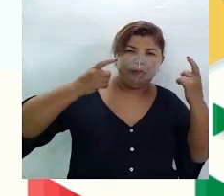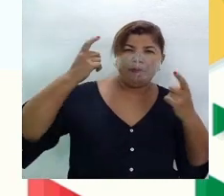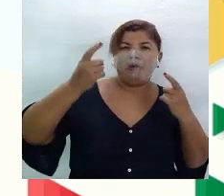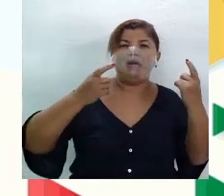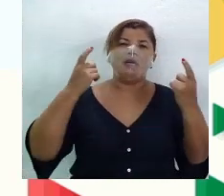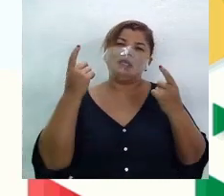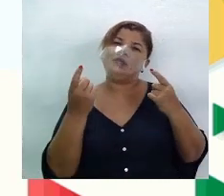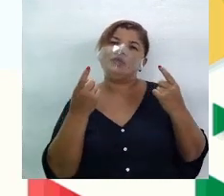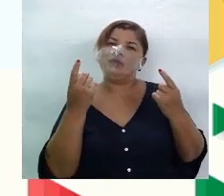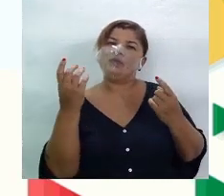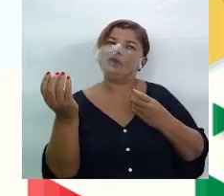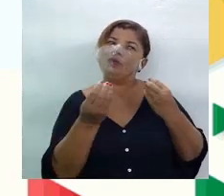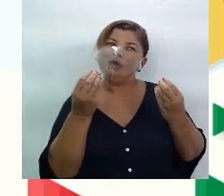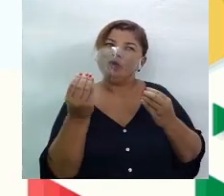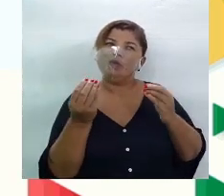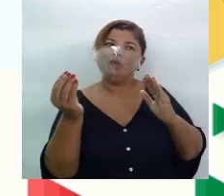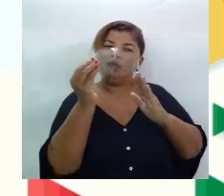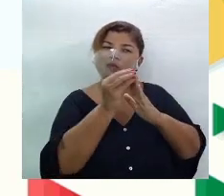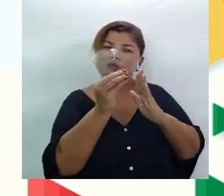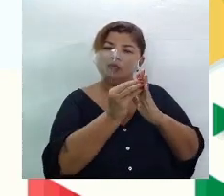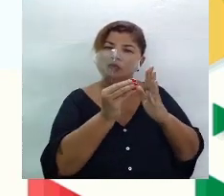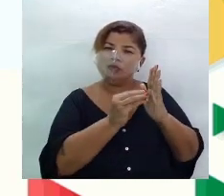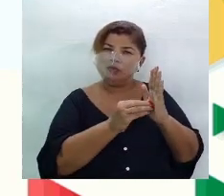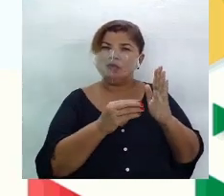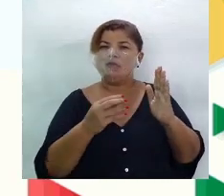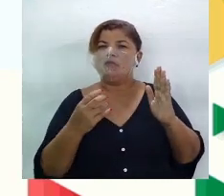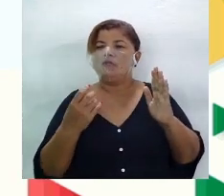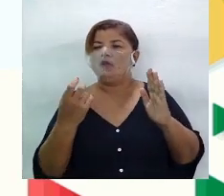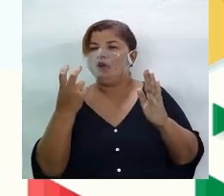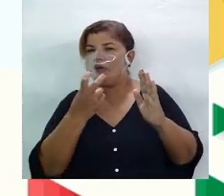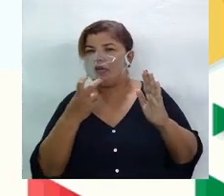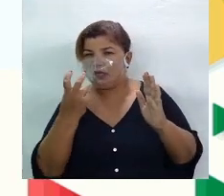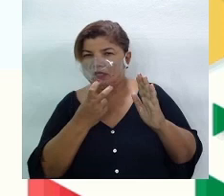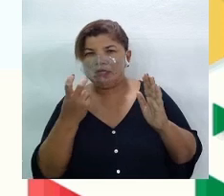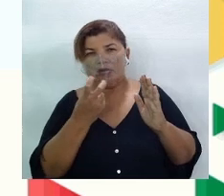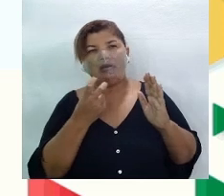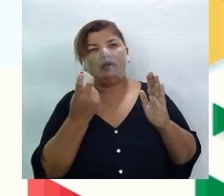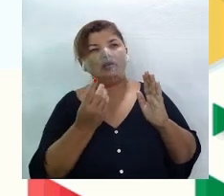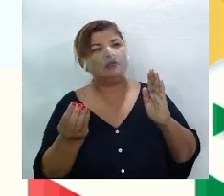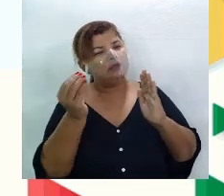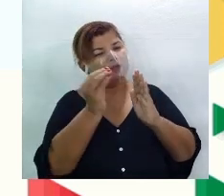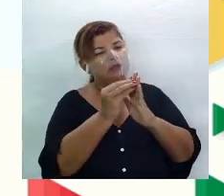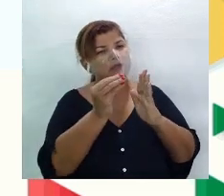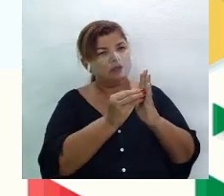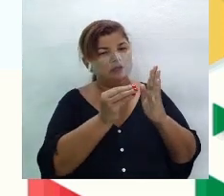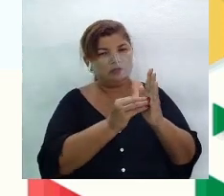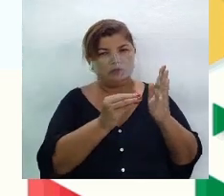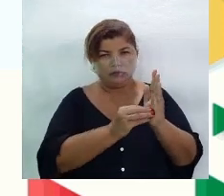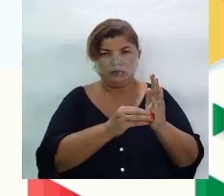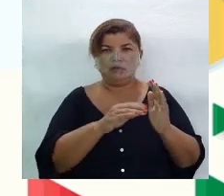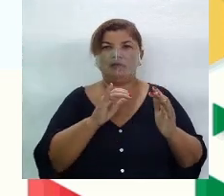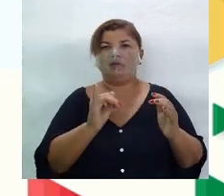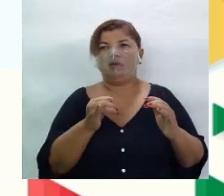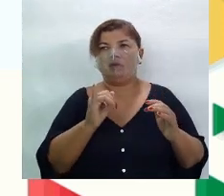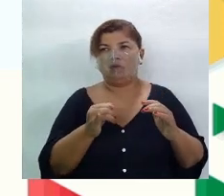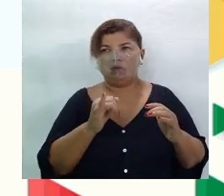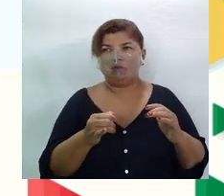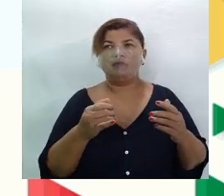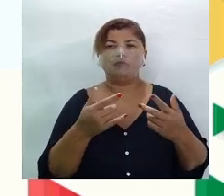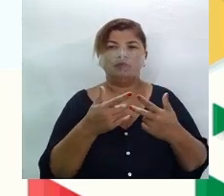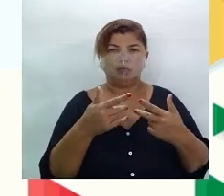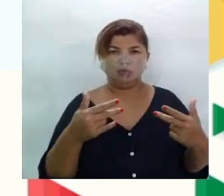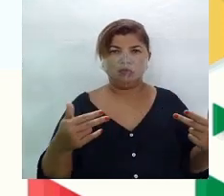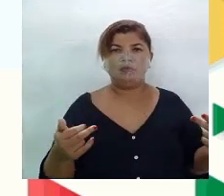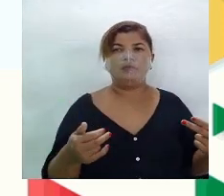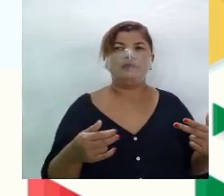de deixar marcas dessa oralidade na qual ele bebeu para escrever esses contos. Não é isso, professor Diogo? Perfeita análise. É bom